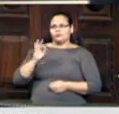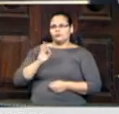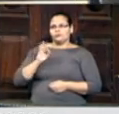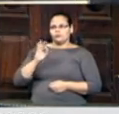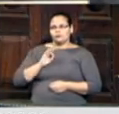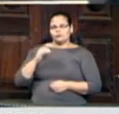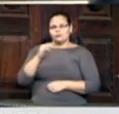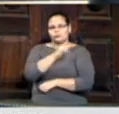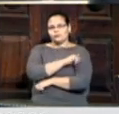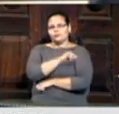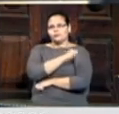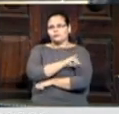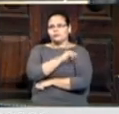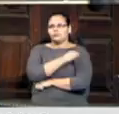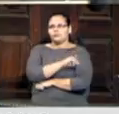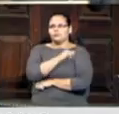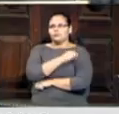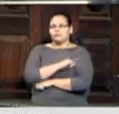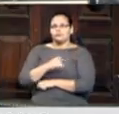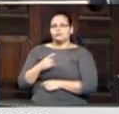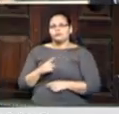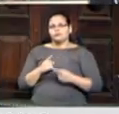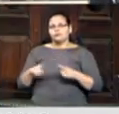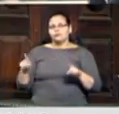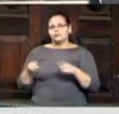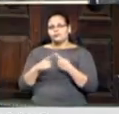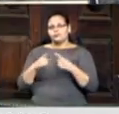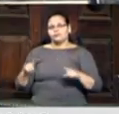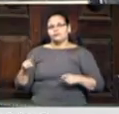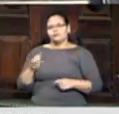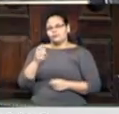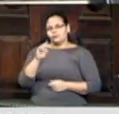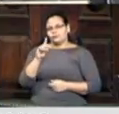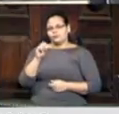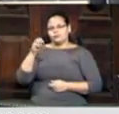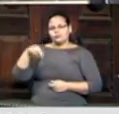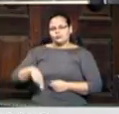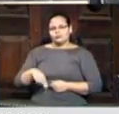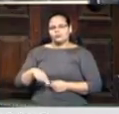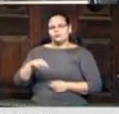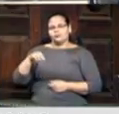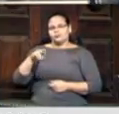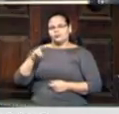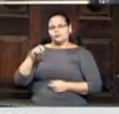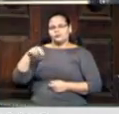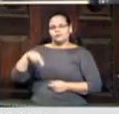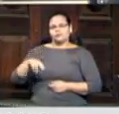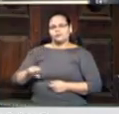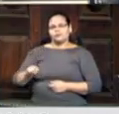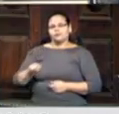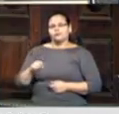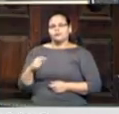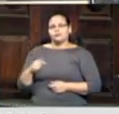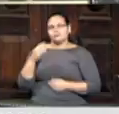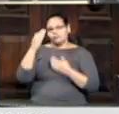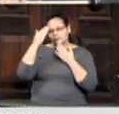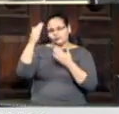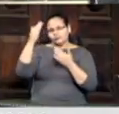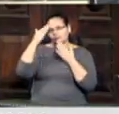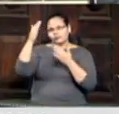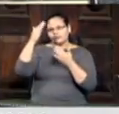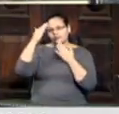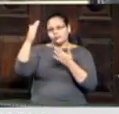Janeiro, sob a regência do maestro subtenente da PM, Edson Martim. Desde já deixamos o nosso mais sincero